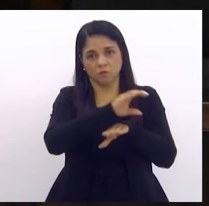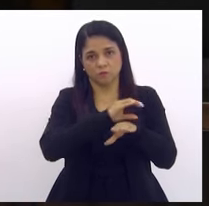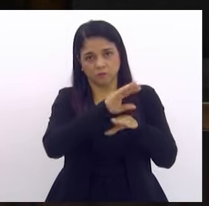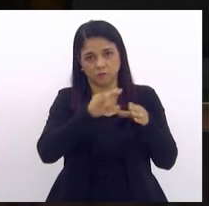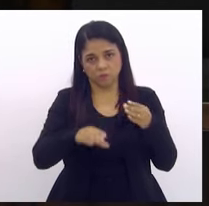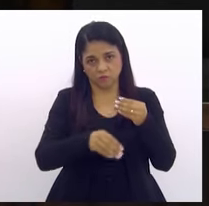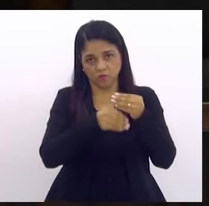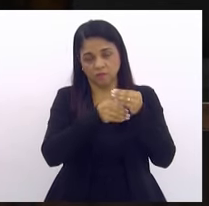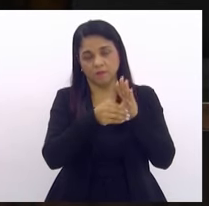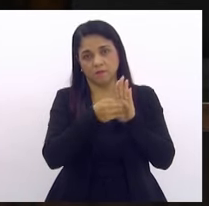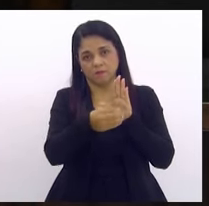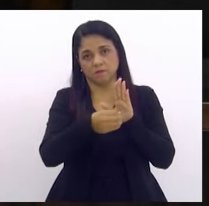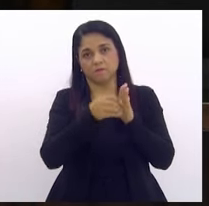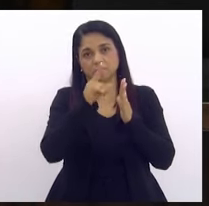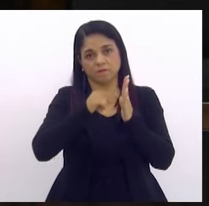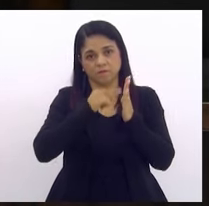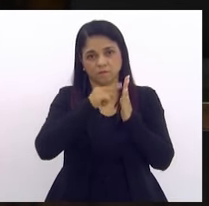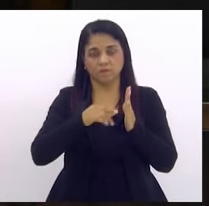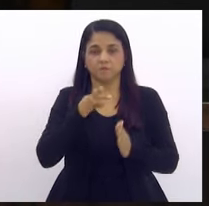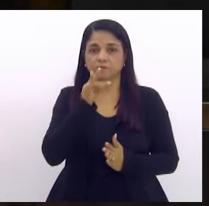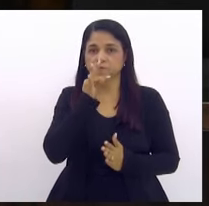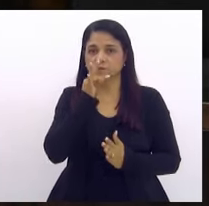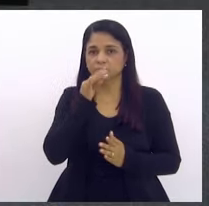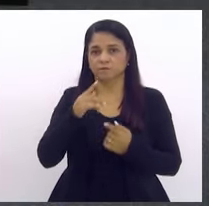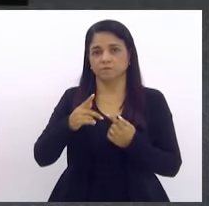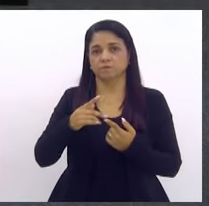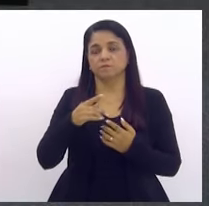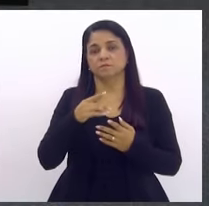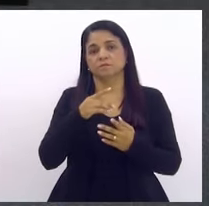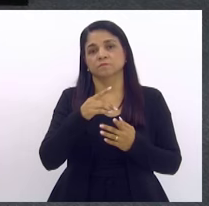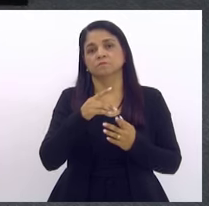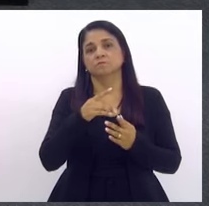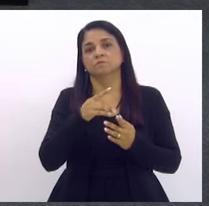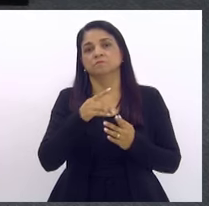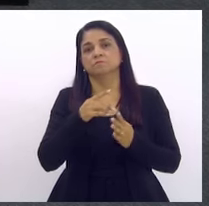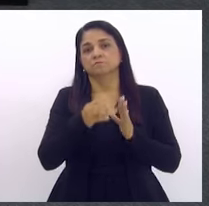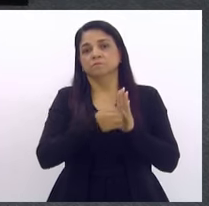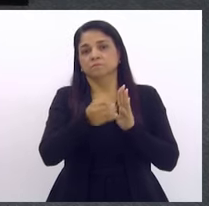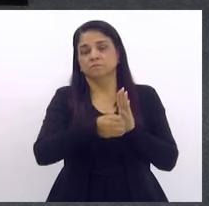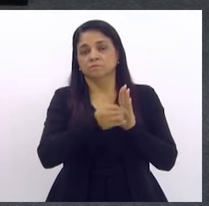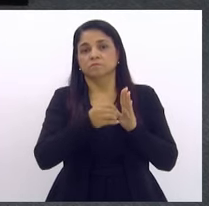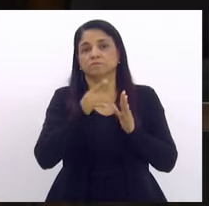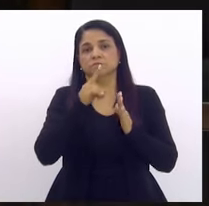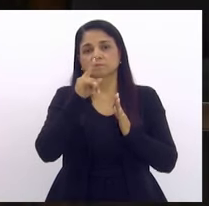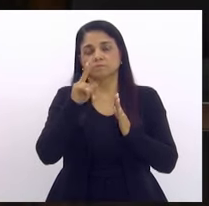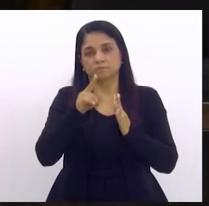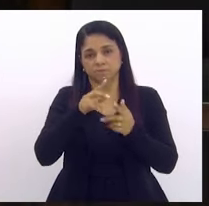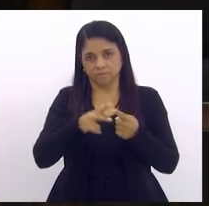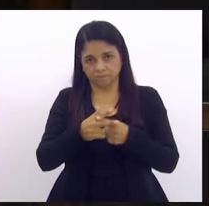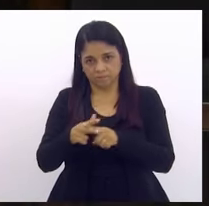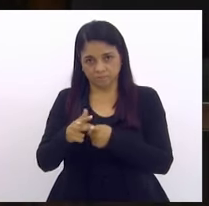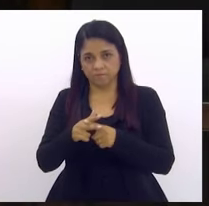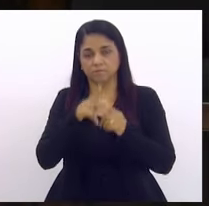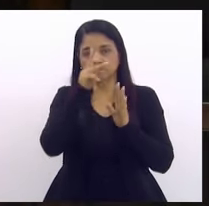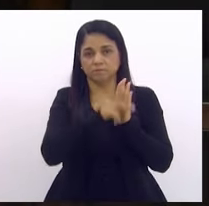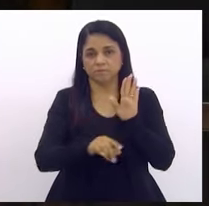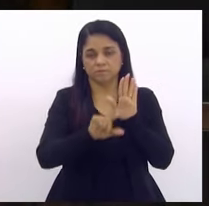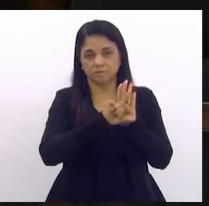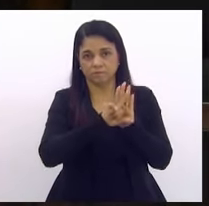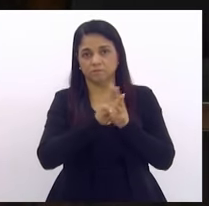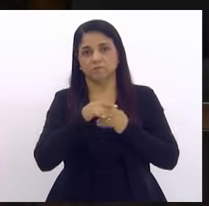Emendas Constitucionais e Vetos, deputado Jorge Felipe Neto, pelo parecer. Pela manutenção do veto. Veto total oposto ao projeto de lei